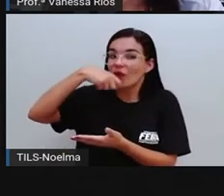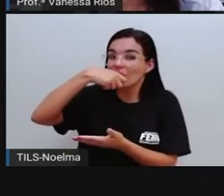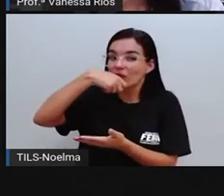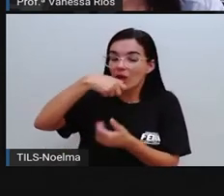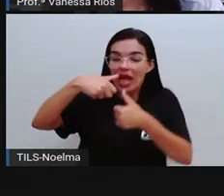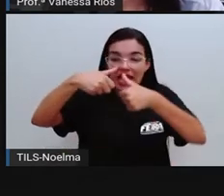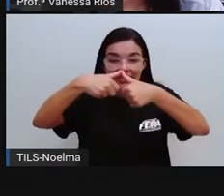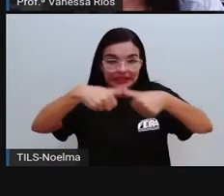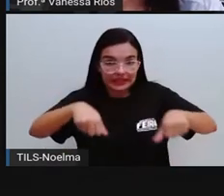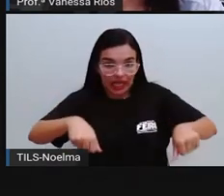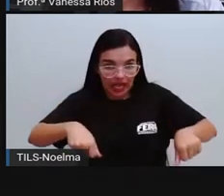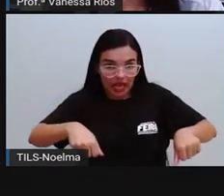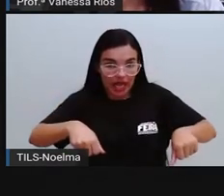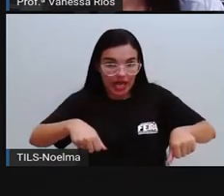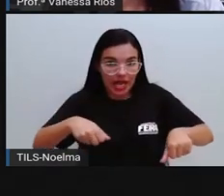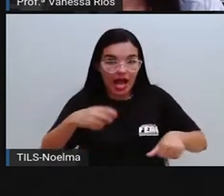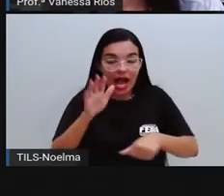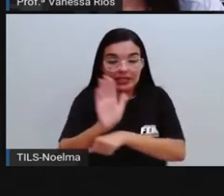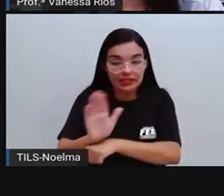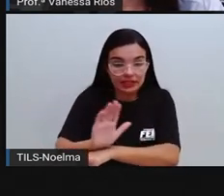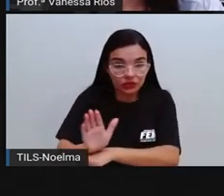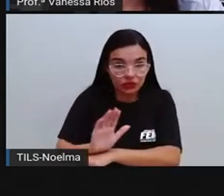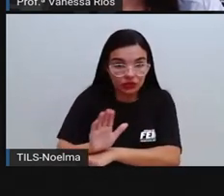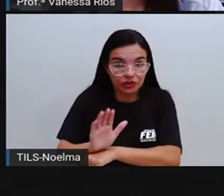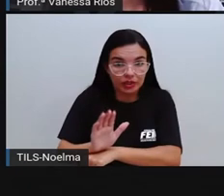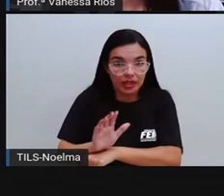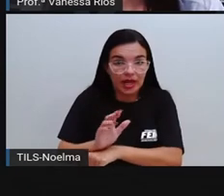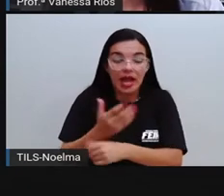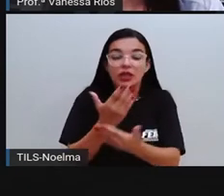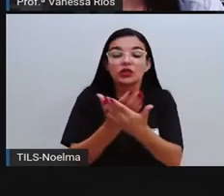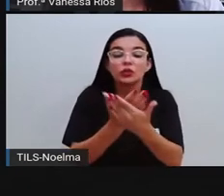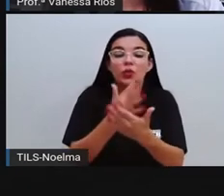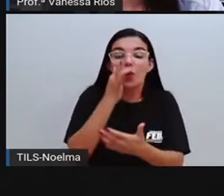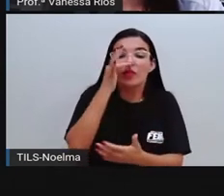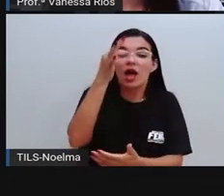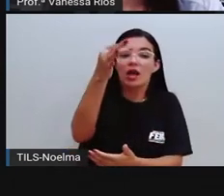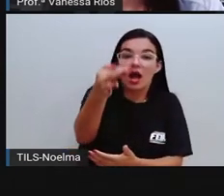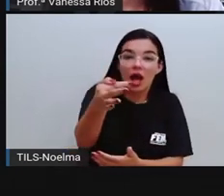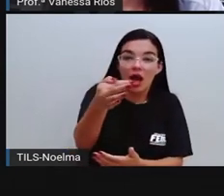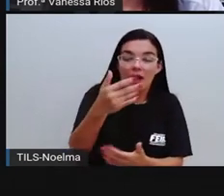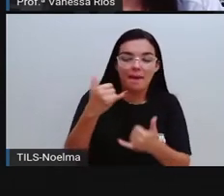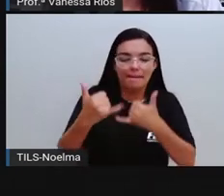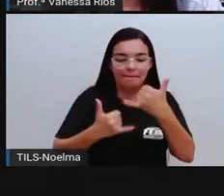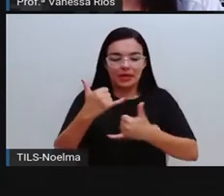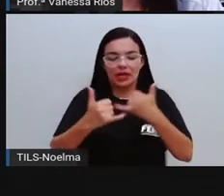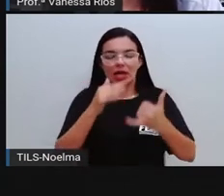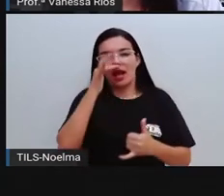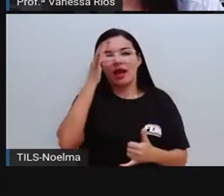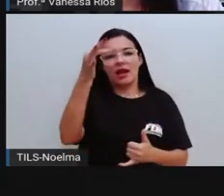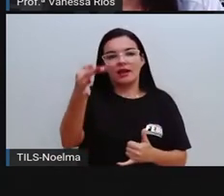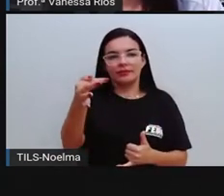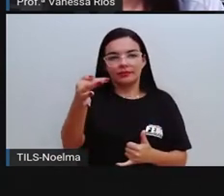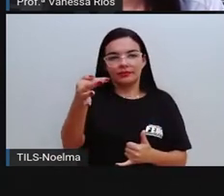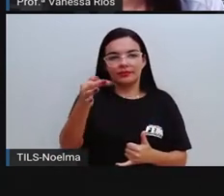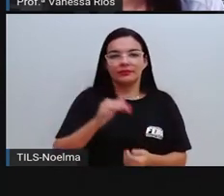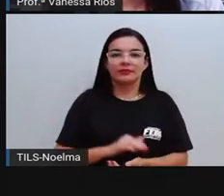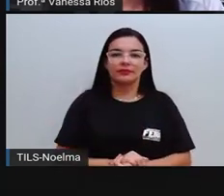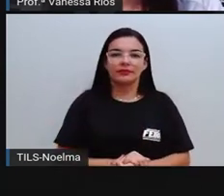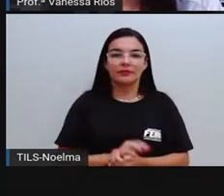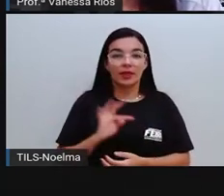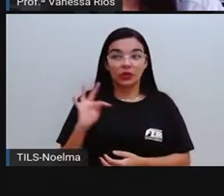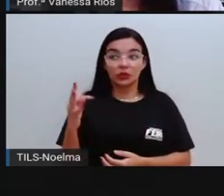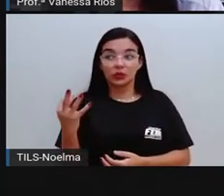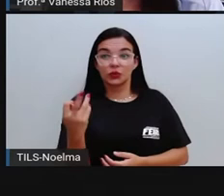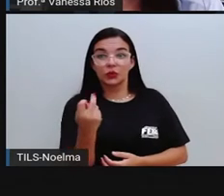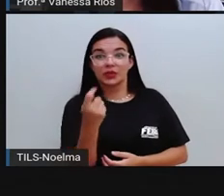escovou, está, assiste, estudará e brincará. Todas